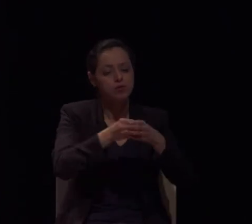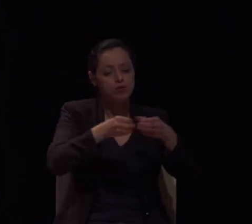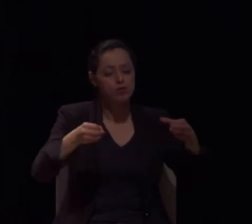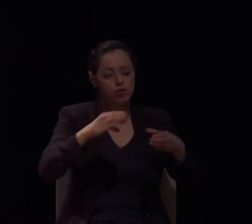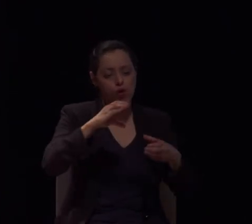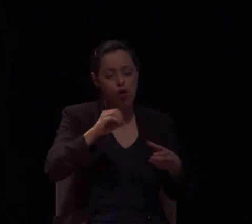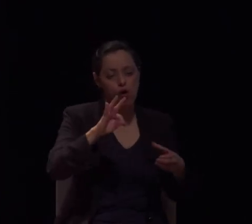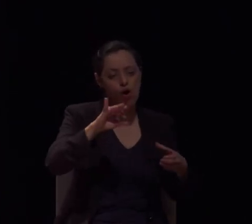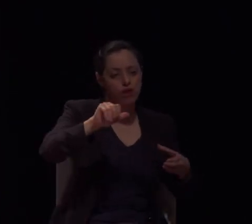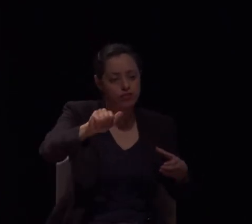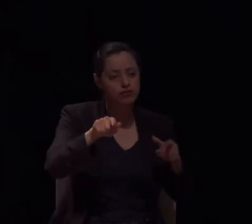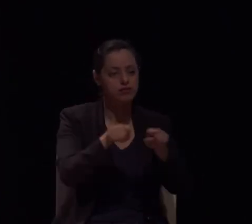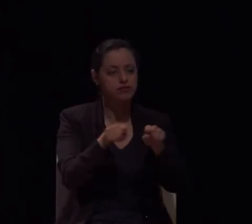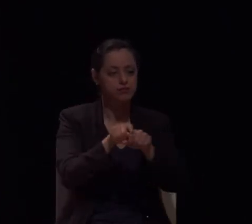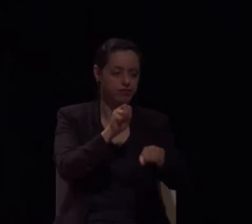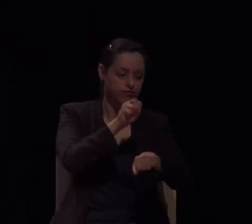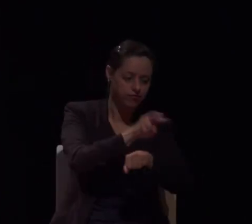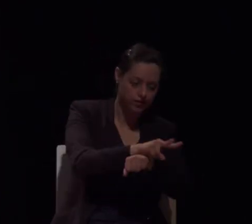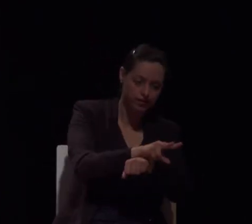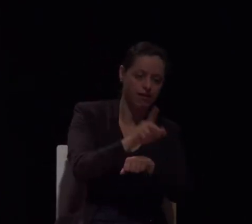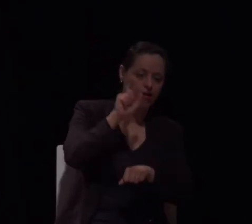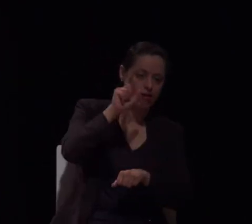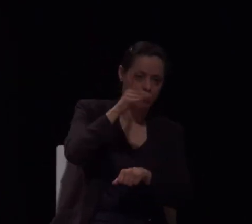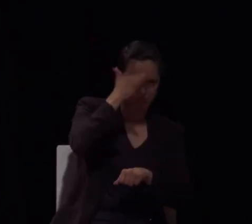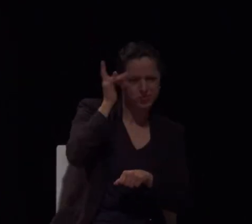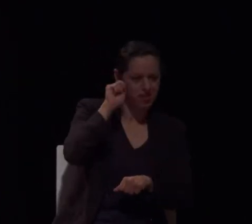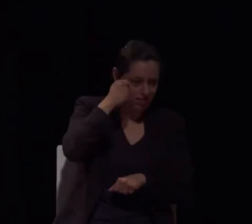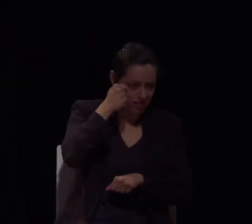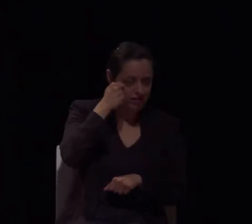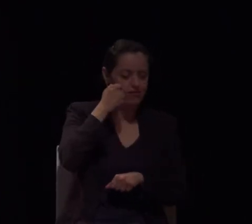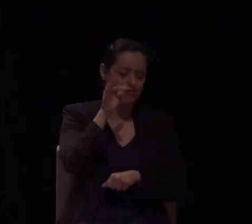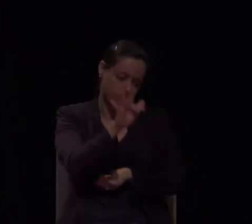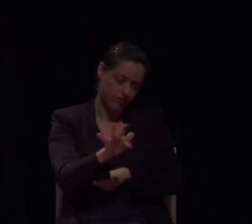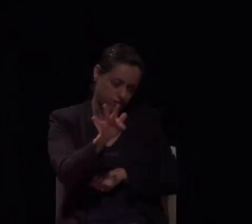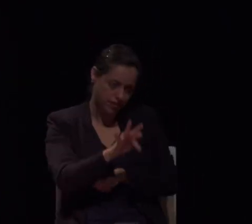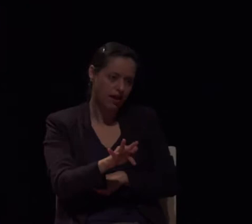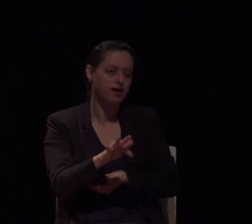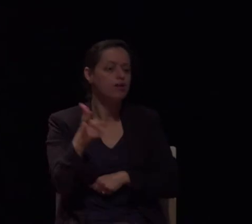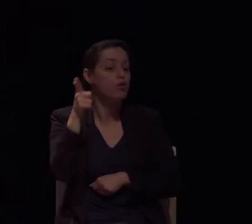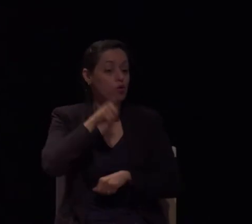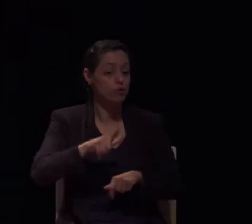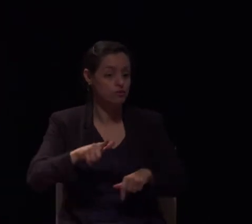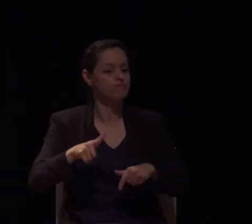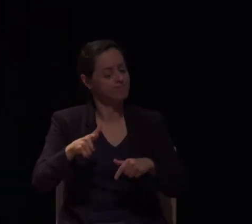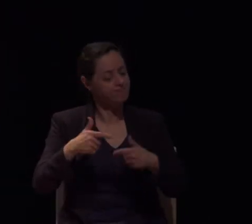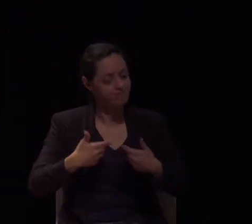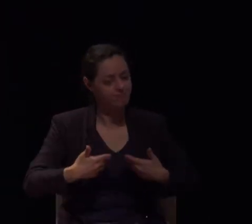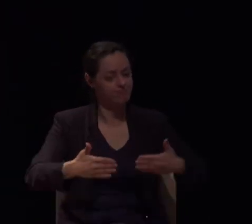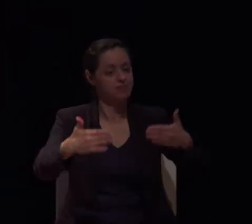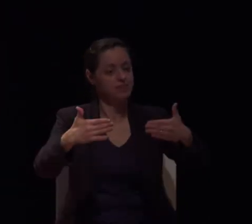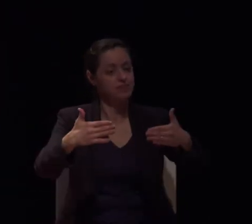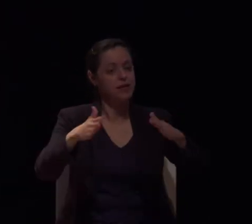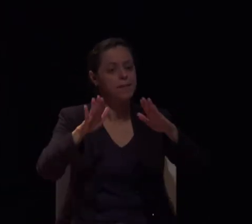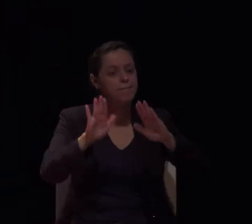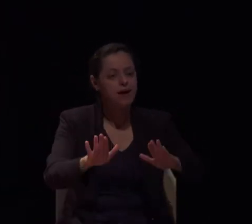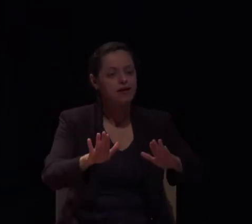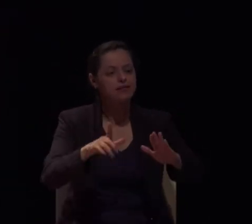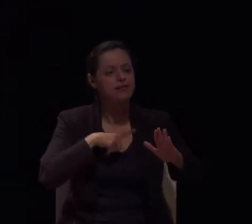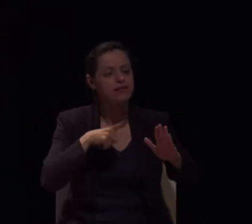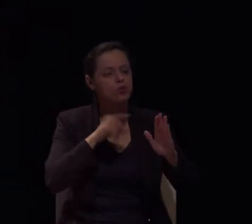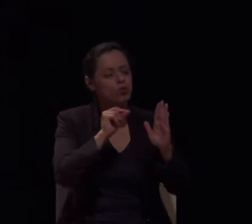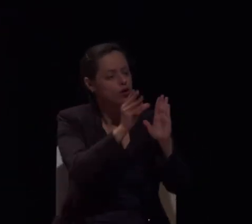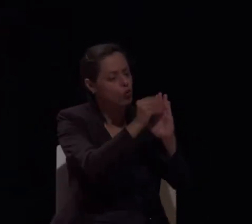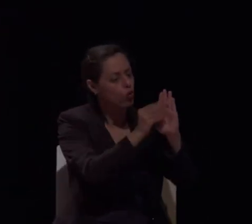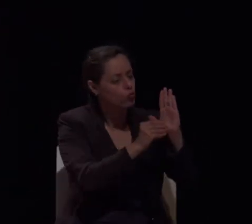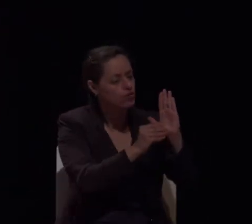negros na universidade havia sido produzido um avanço muito grande em termos de conteúdo só que esse conteúdo não alcançava